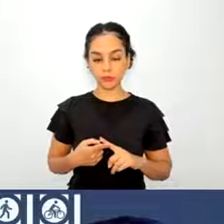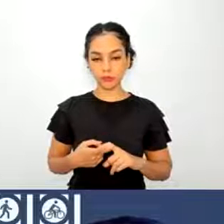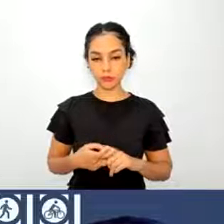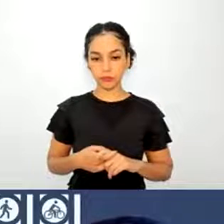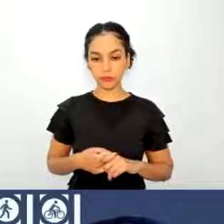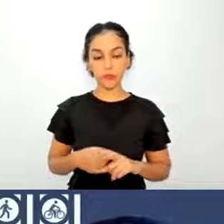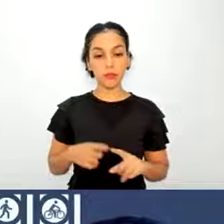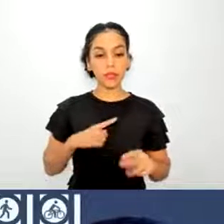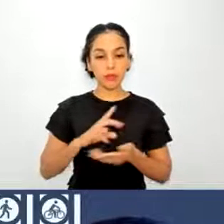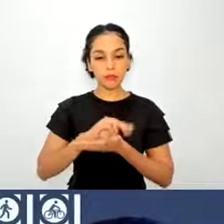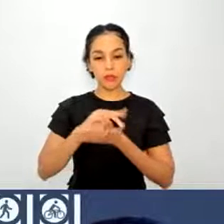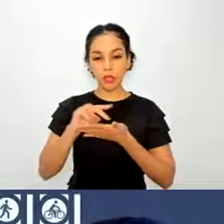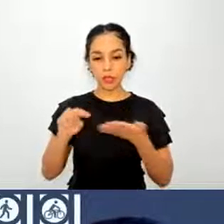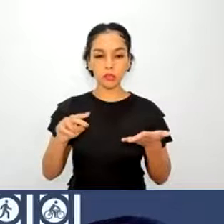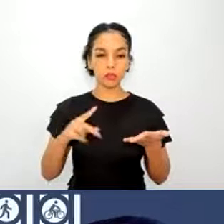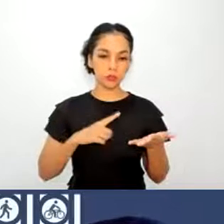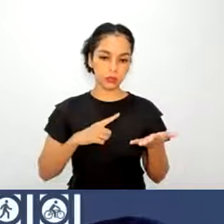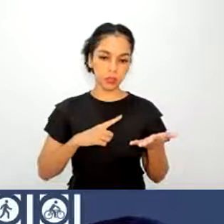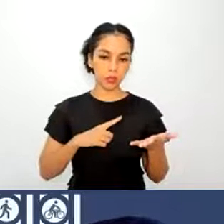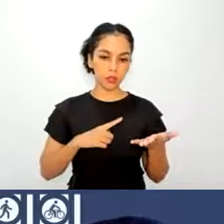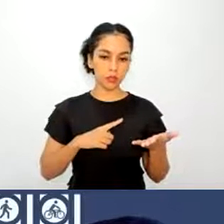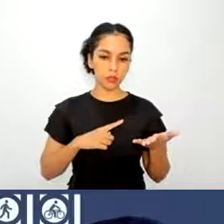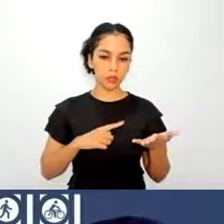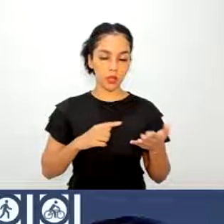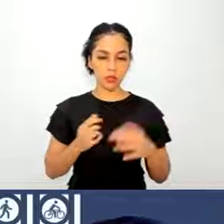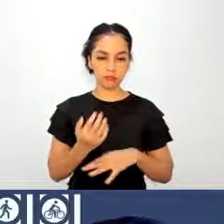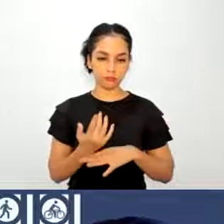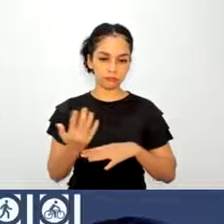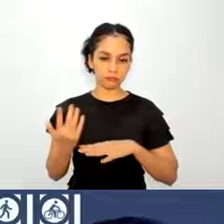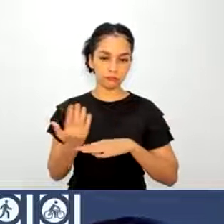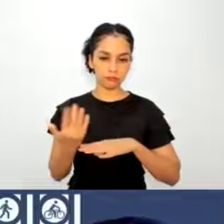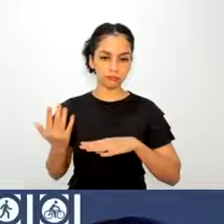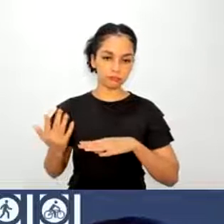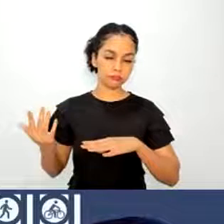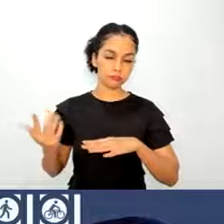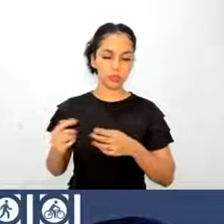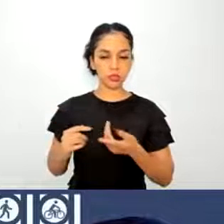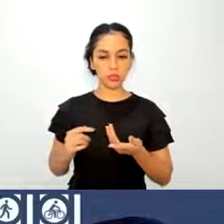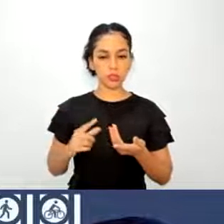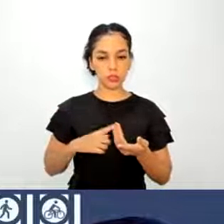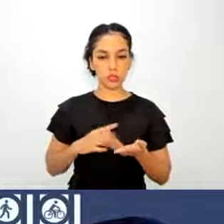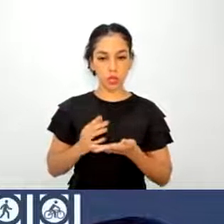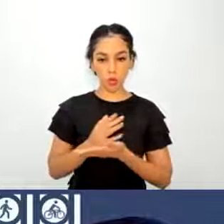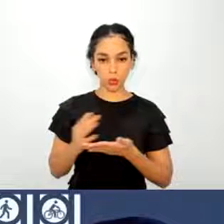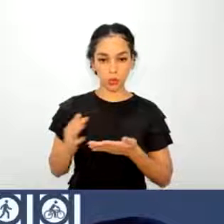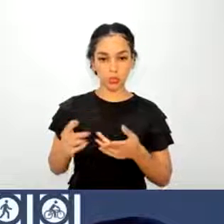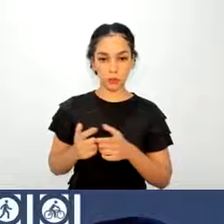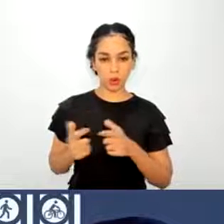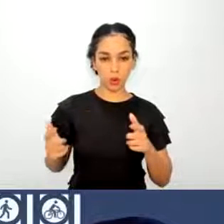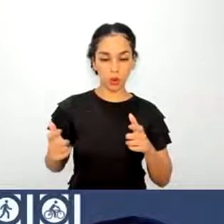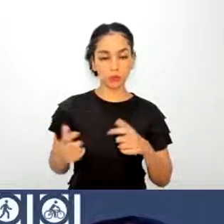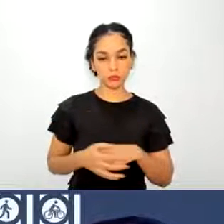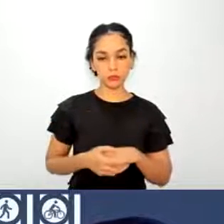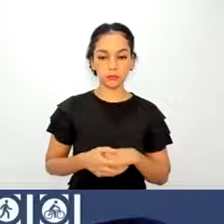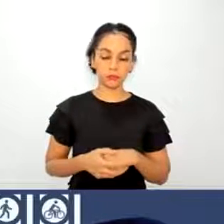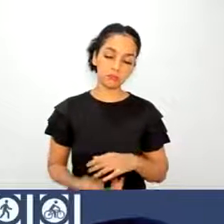tem várias que têm enfim, essa vegetação em vasos, mas algumas até de maior porte. Mas,